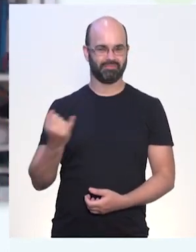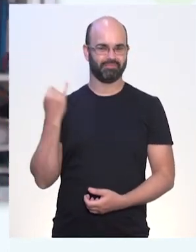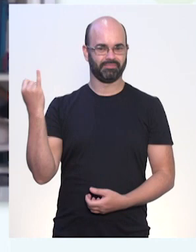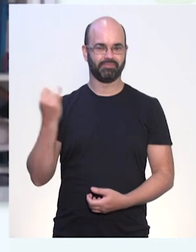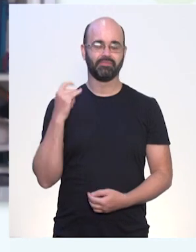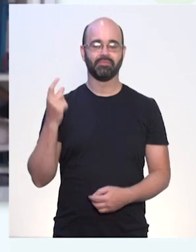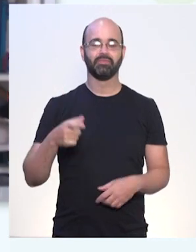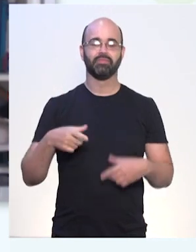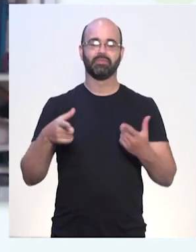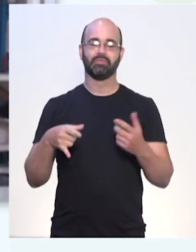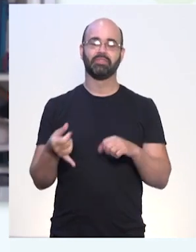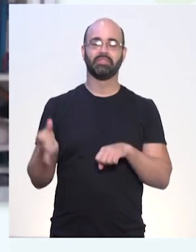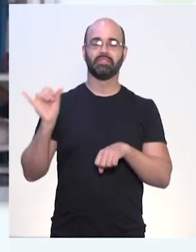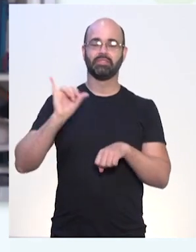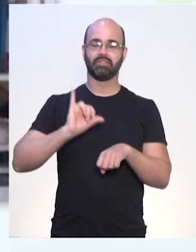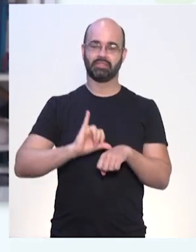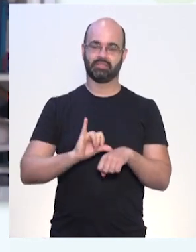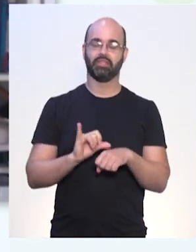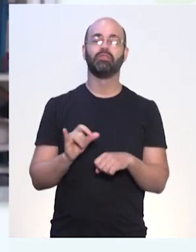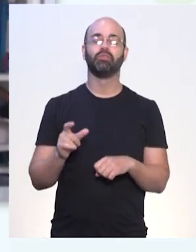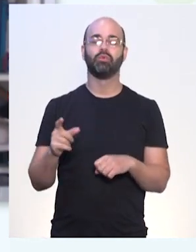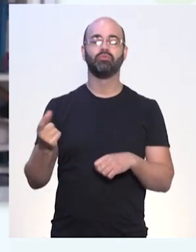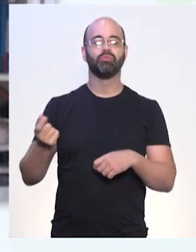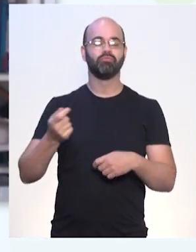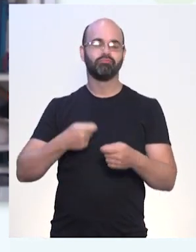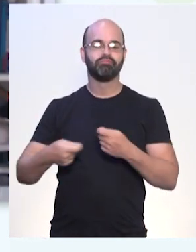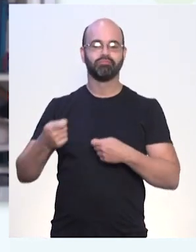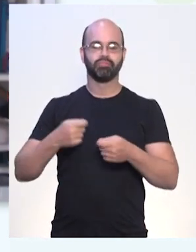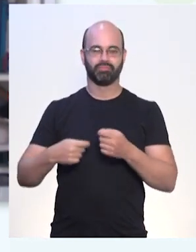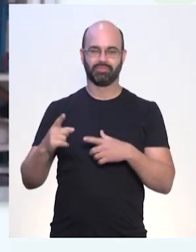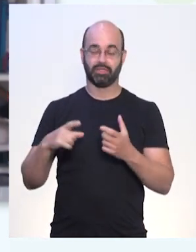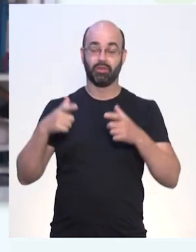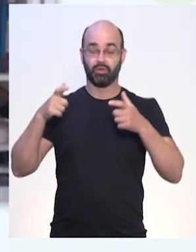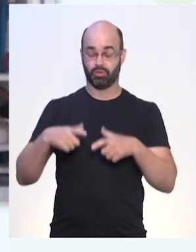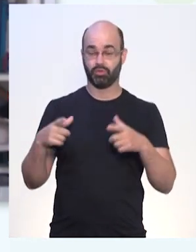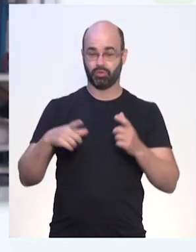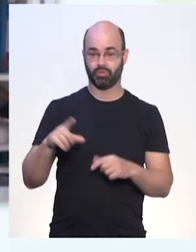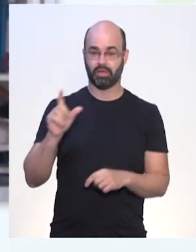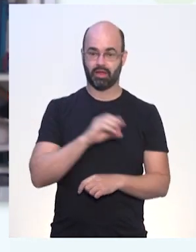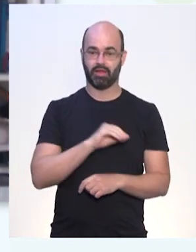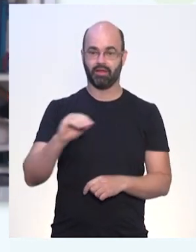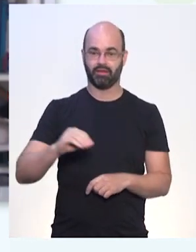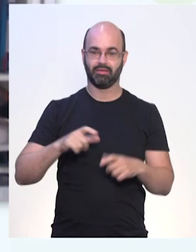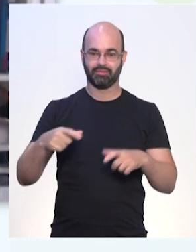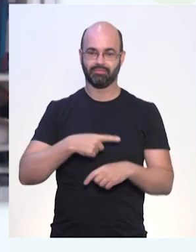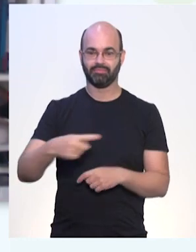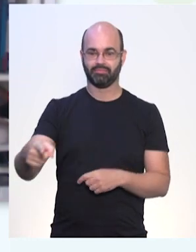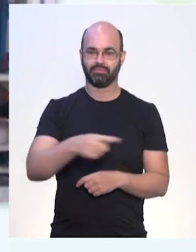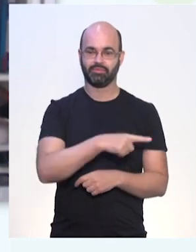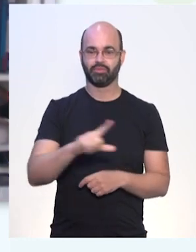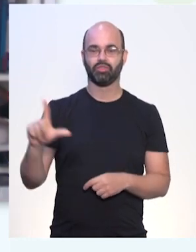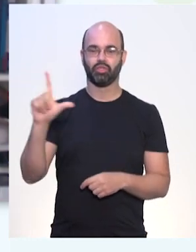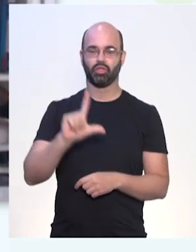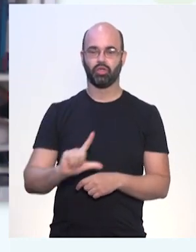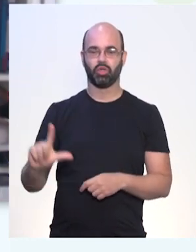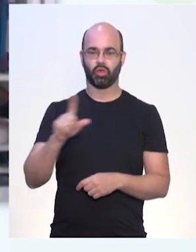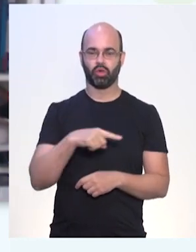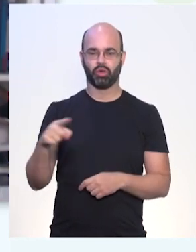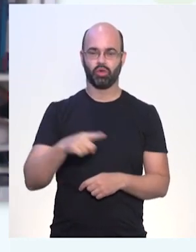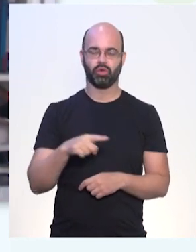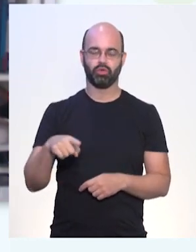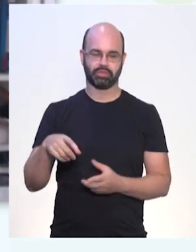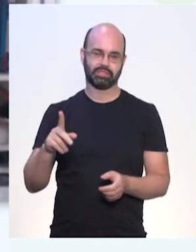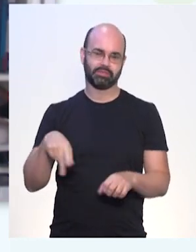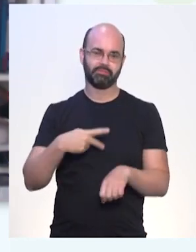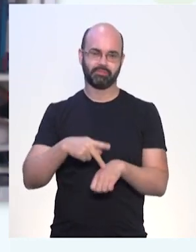era o Centro Logístico do país é um livro não tem outro eu queria por é o norte do país mas que tem uma capacidade